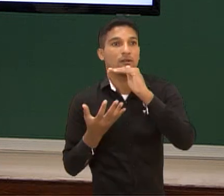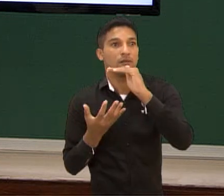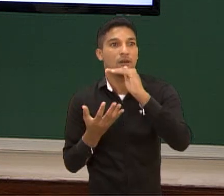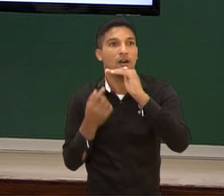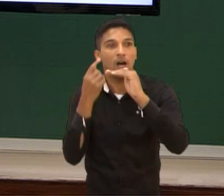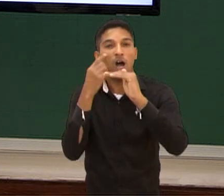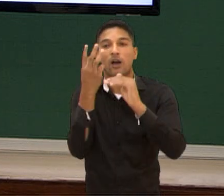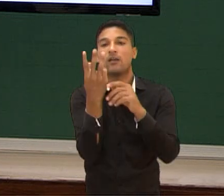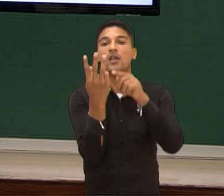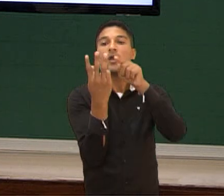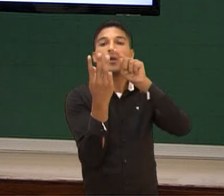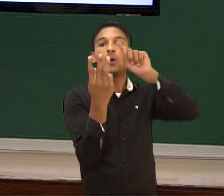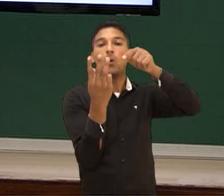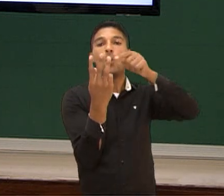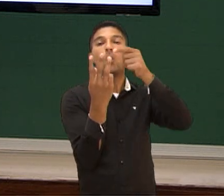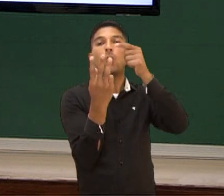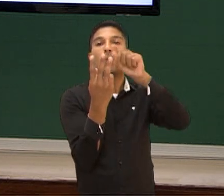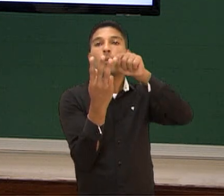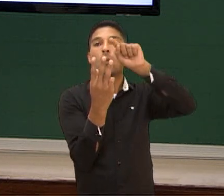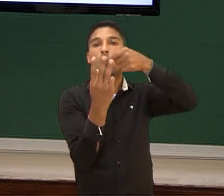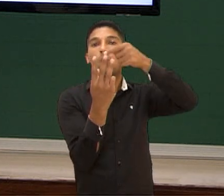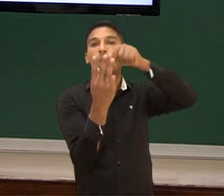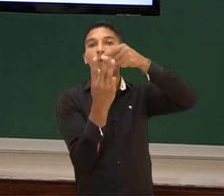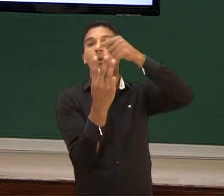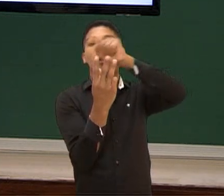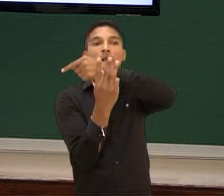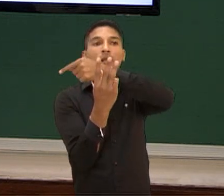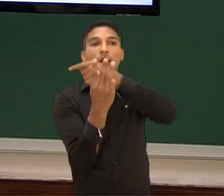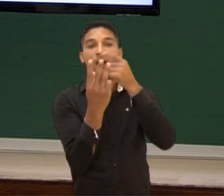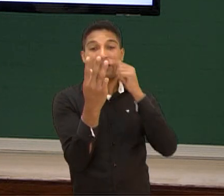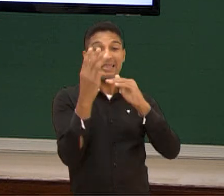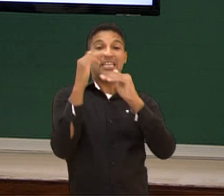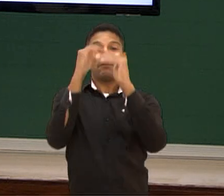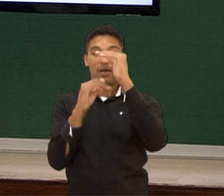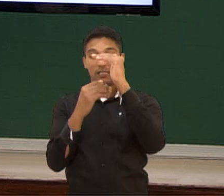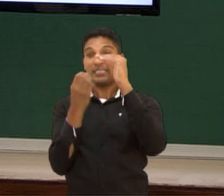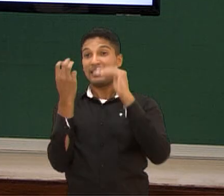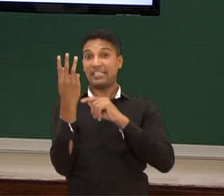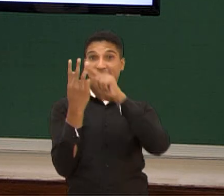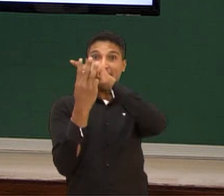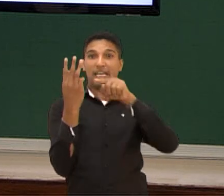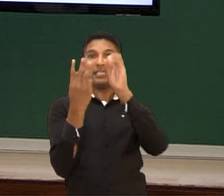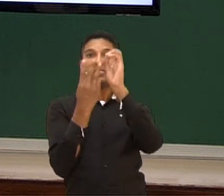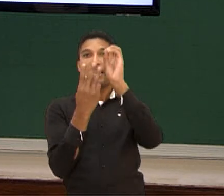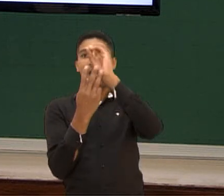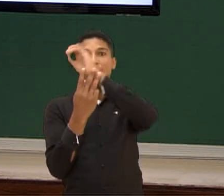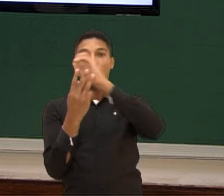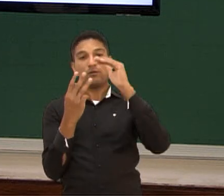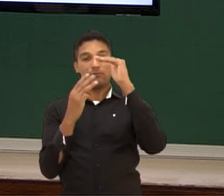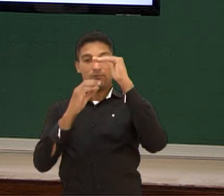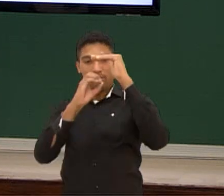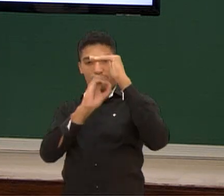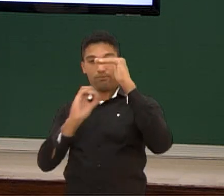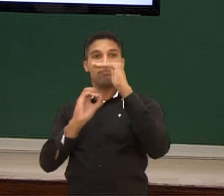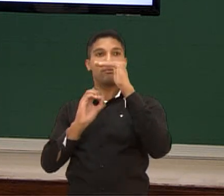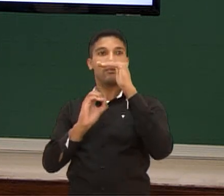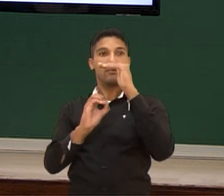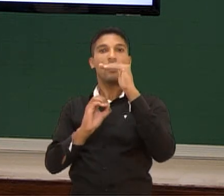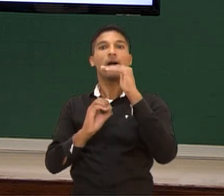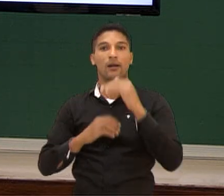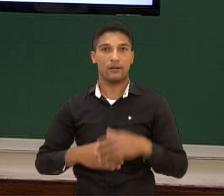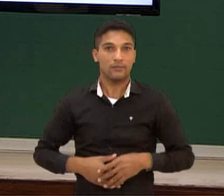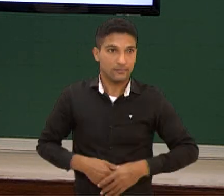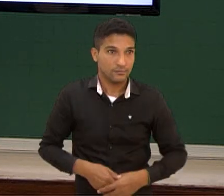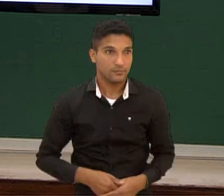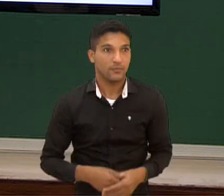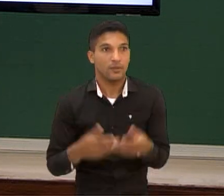2, 3 casas depois da vírgula, 3 zeros lá no meu denominador. E faço a leitura da mesma forma. Agora a